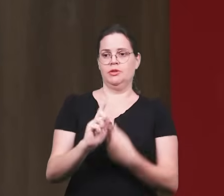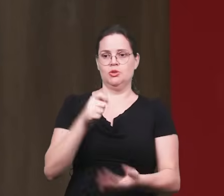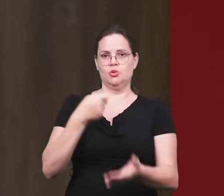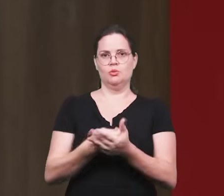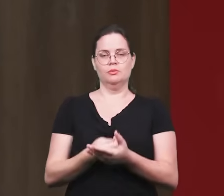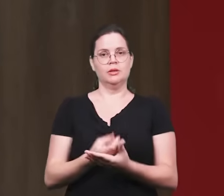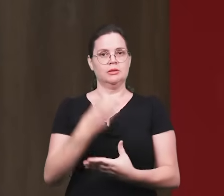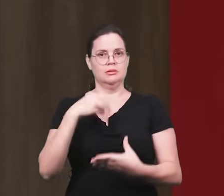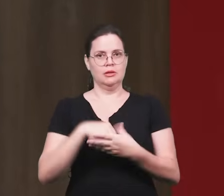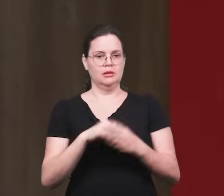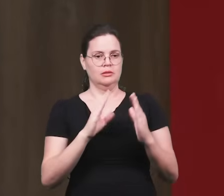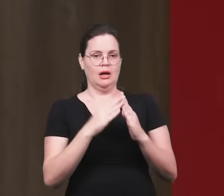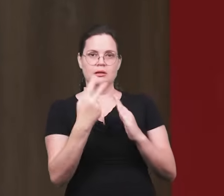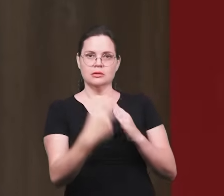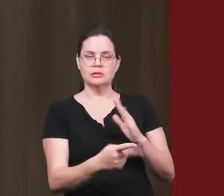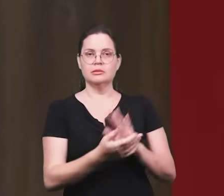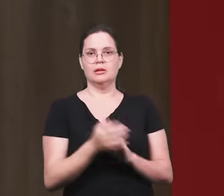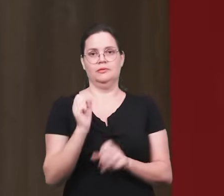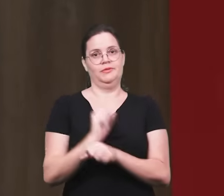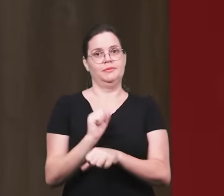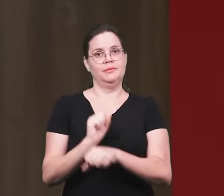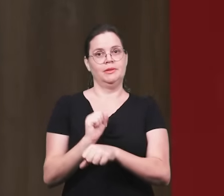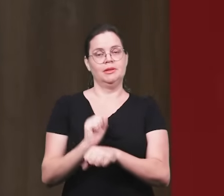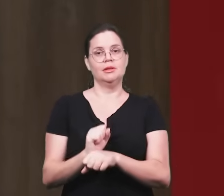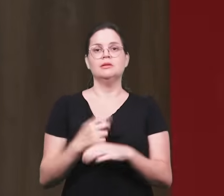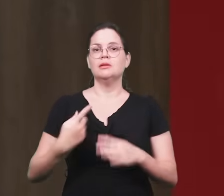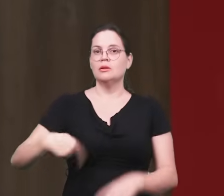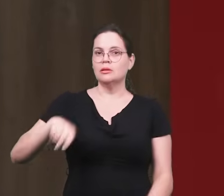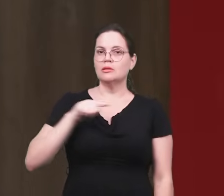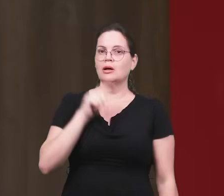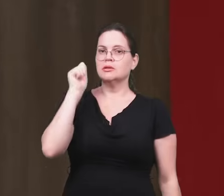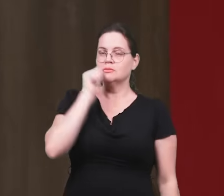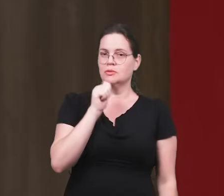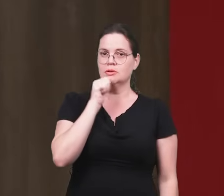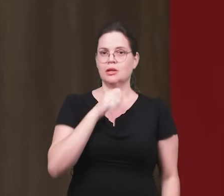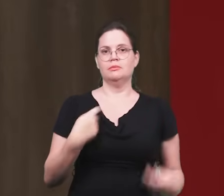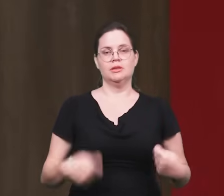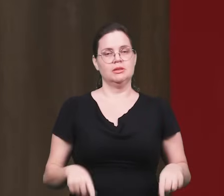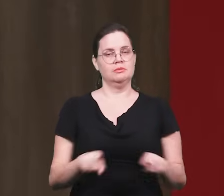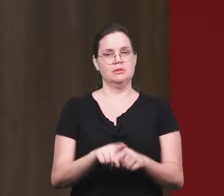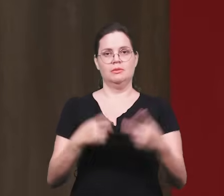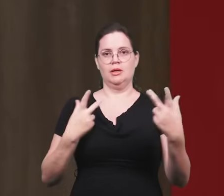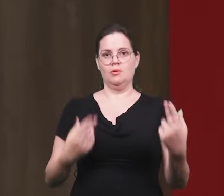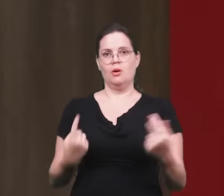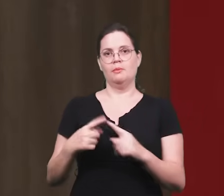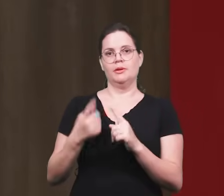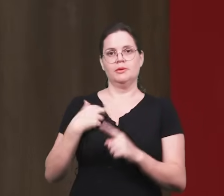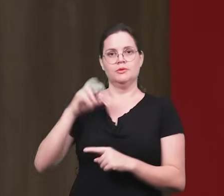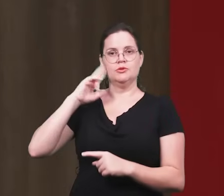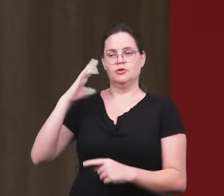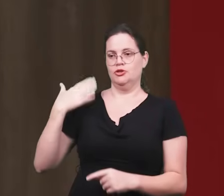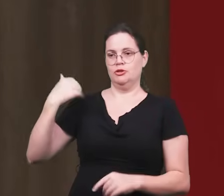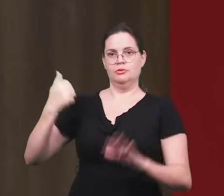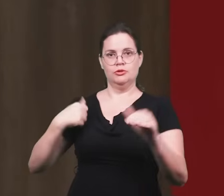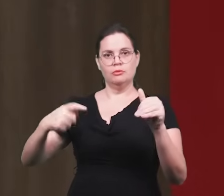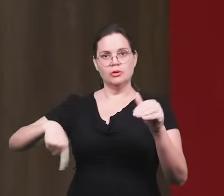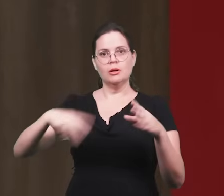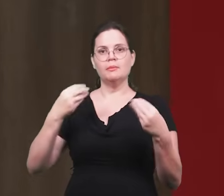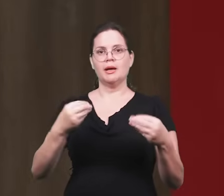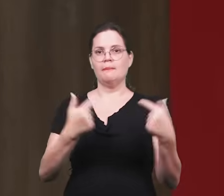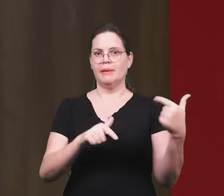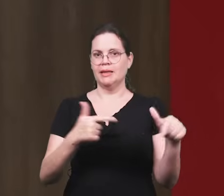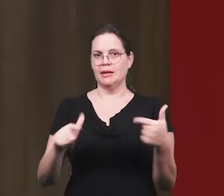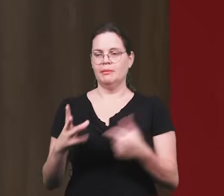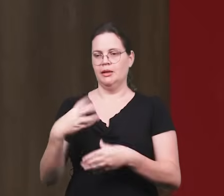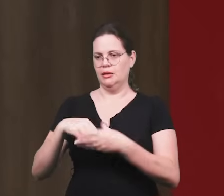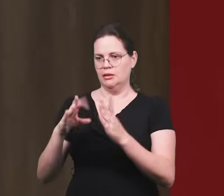ela guardava a profecia do Senhor. Então, enquanto mulheres, o Senhor nos chamou para o trabalho. Chamou para trabalhar na obra de Deus, trabalhar em